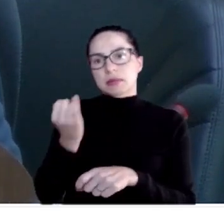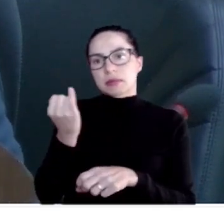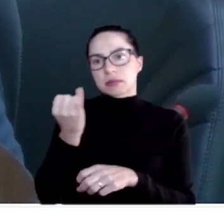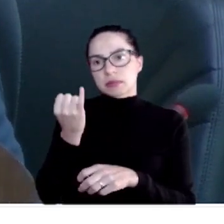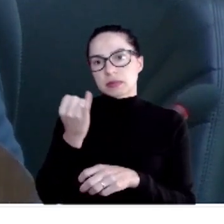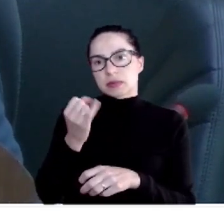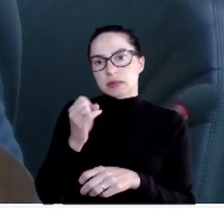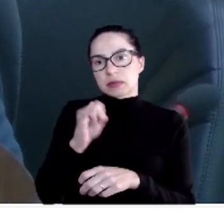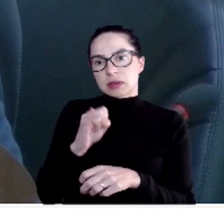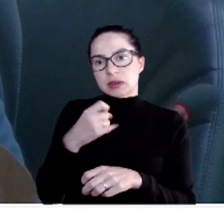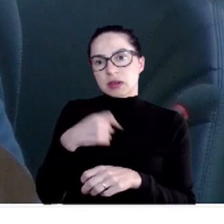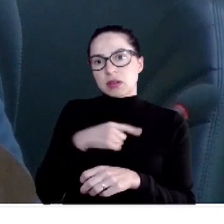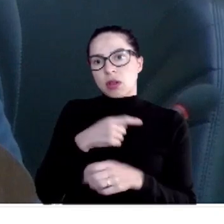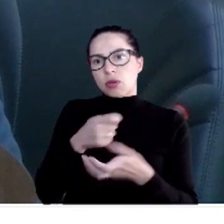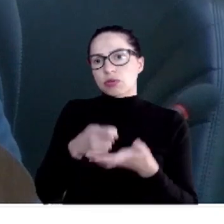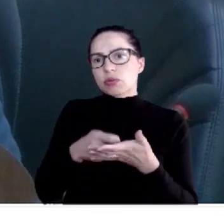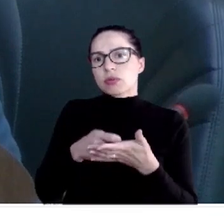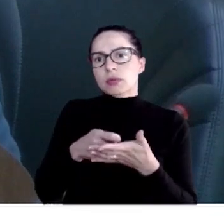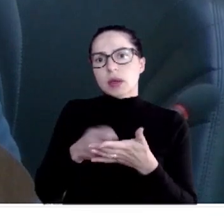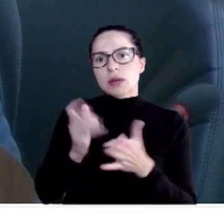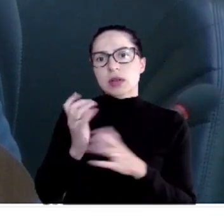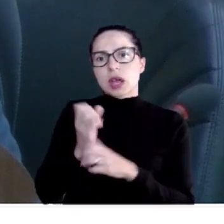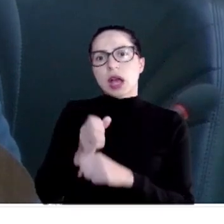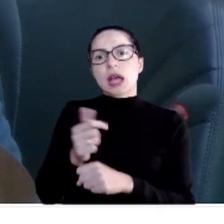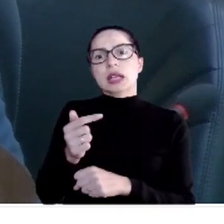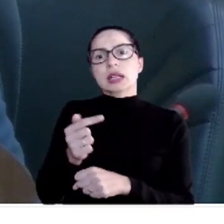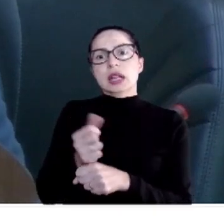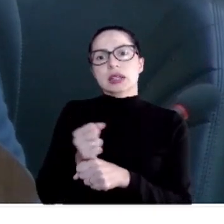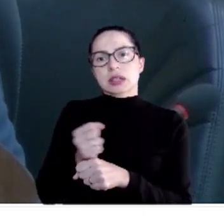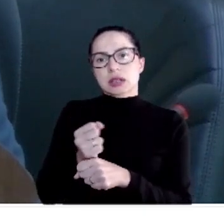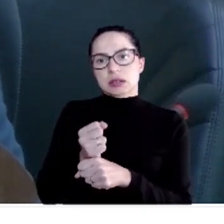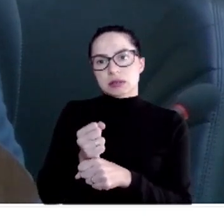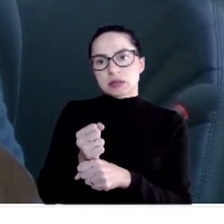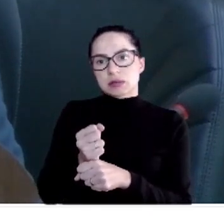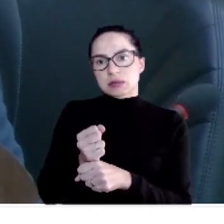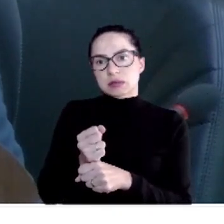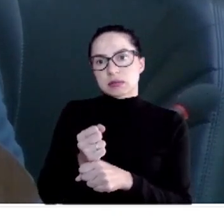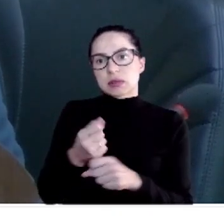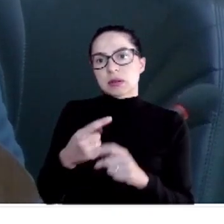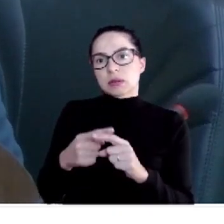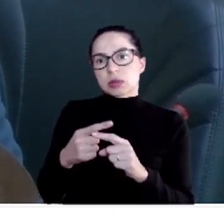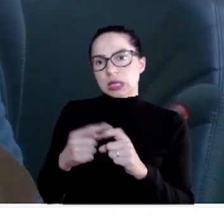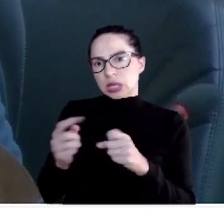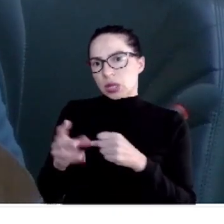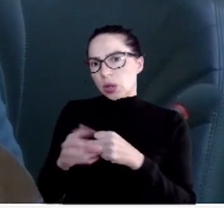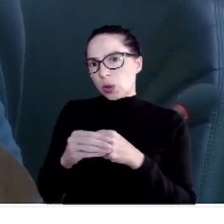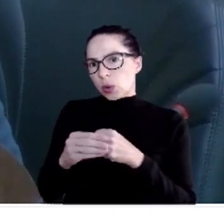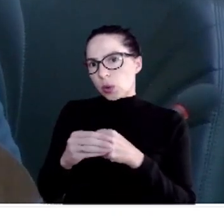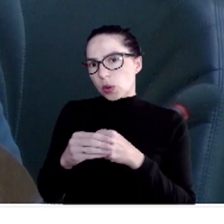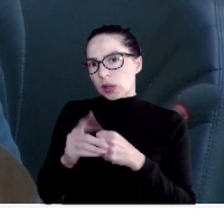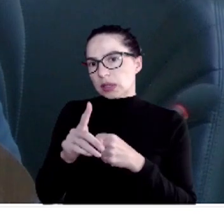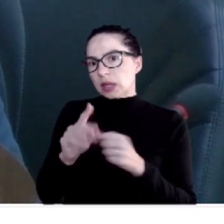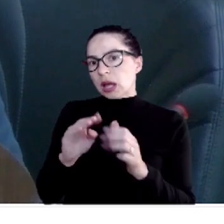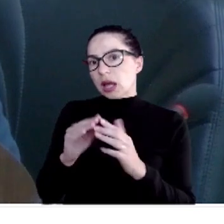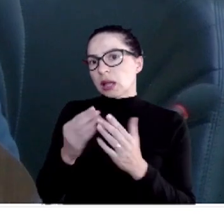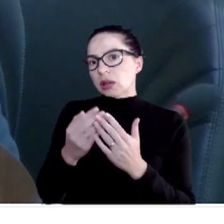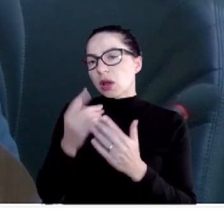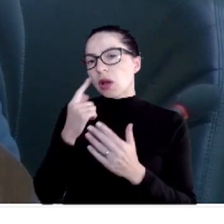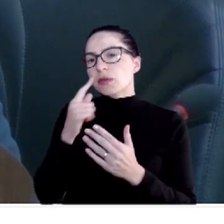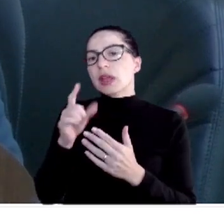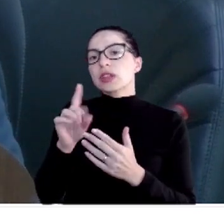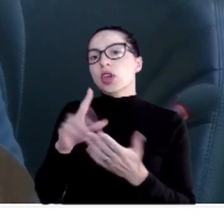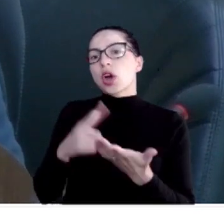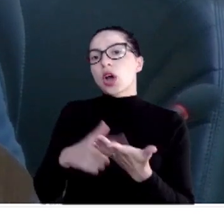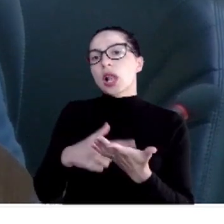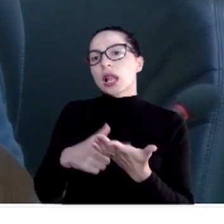aqui há 7 anos esse posicionamento, né? Porque conhecer através da escola, através de livros, através